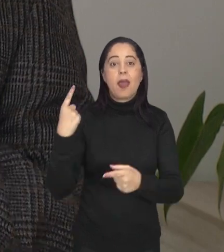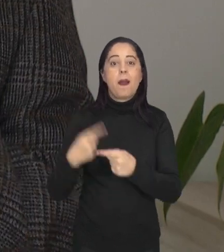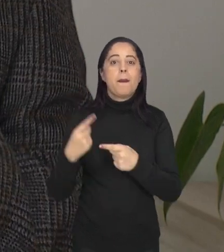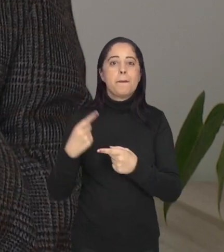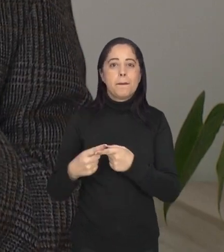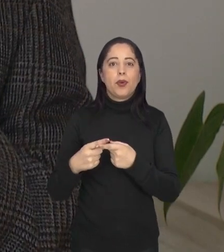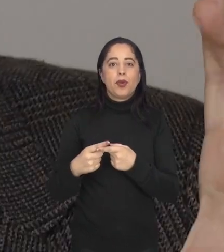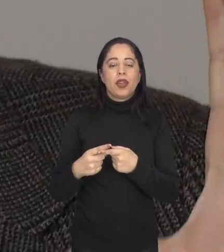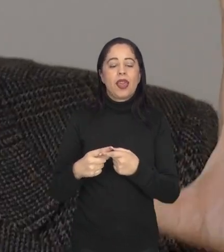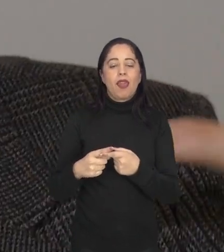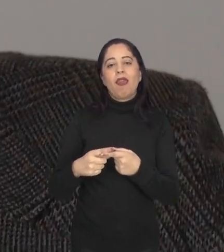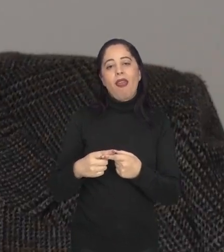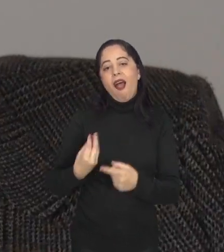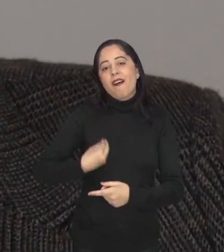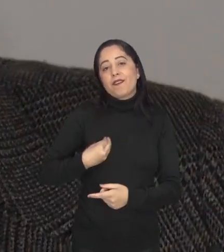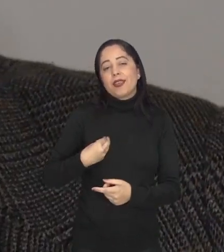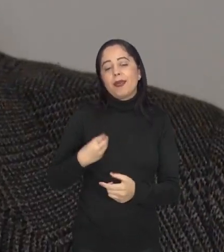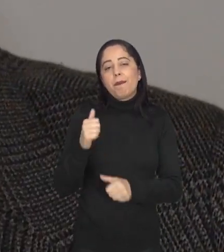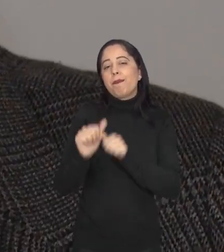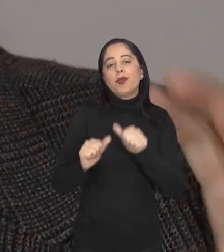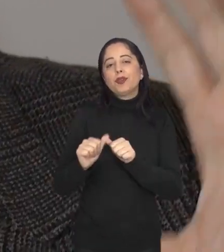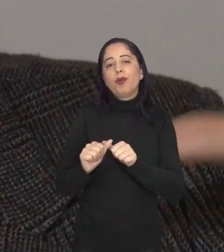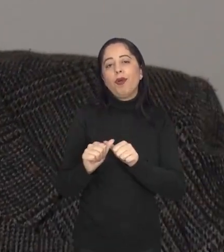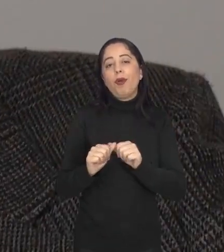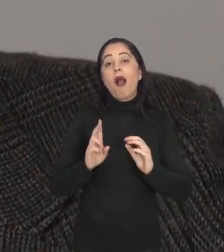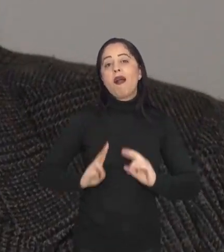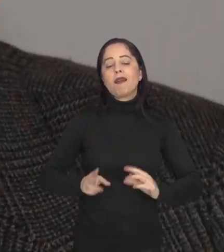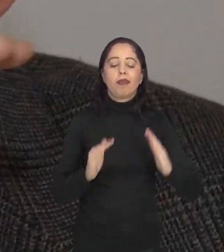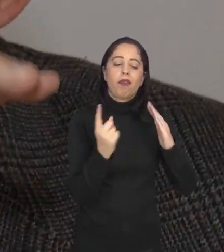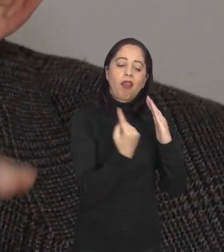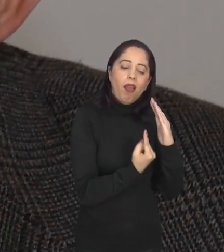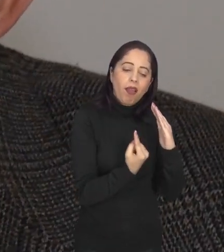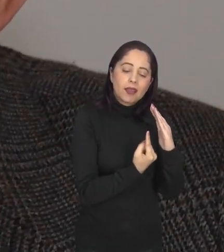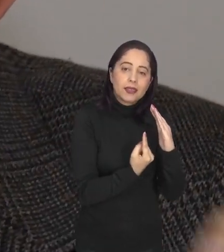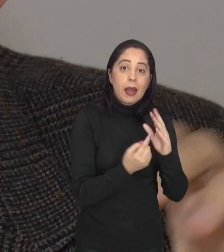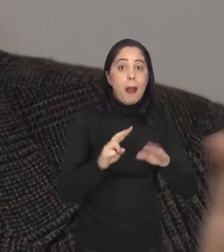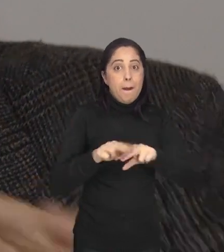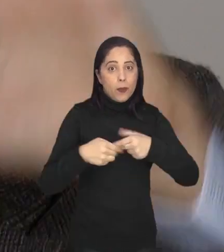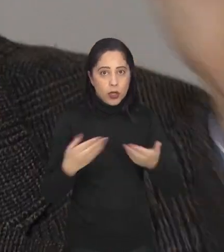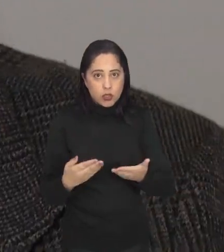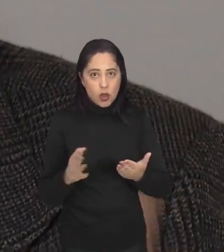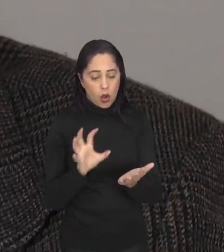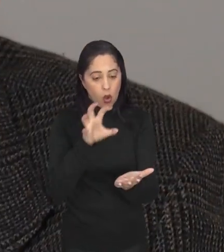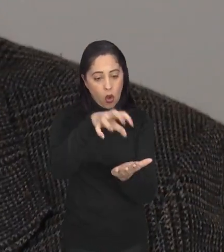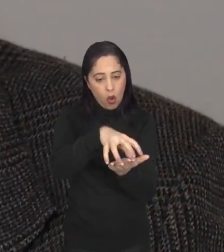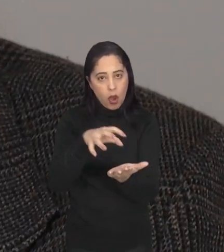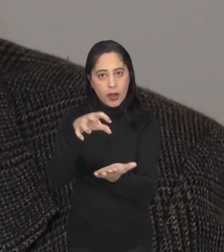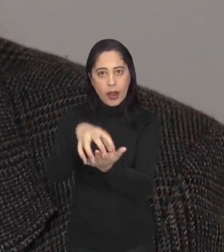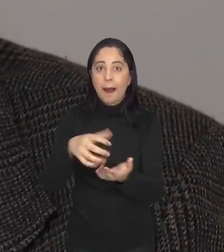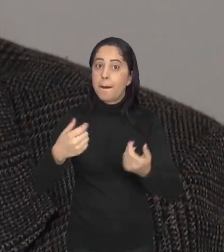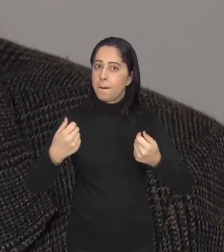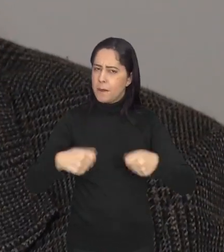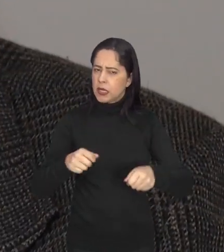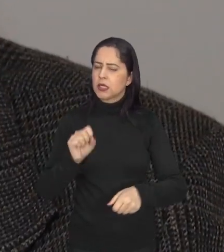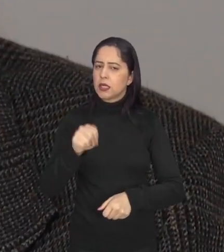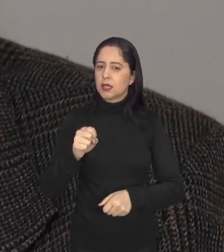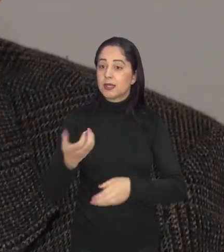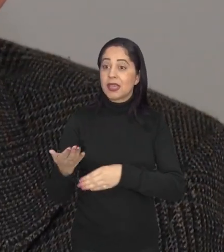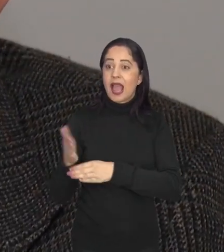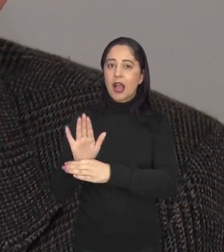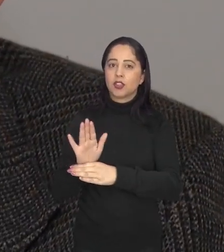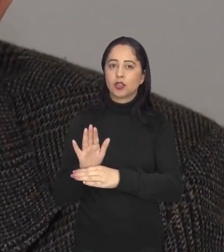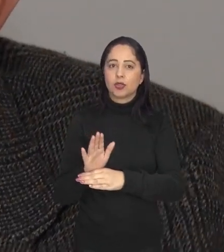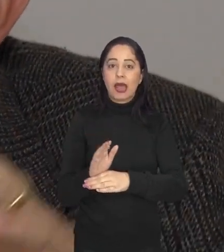das mudanças drásticas de rotina, como o isolamento. Por isso, serviços como o CAPS se tornam ainda mais necessários